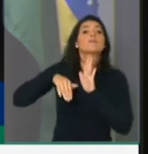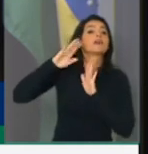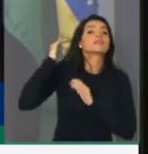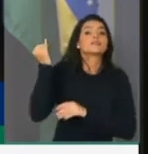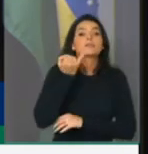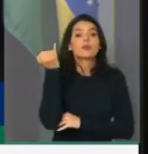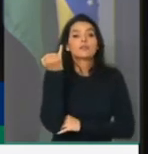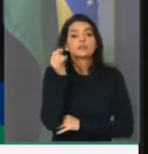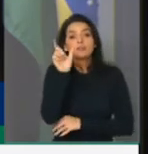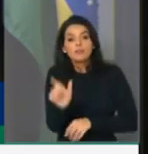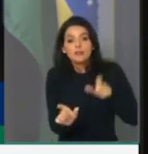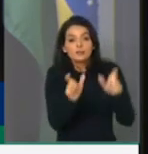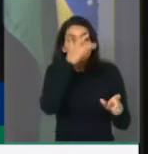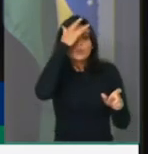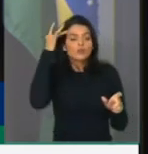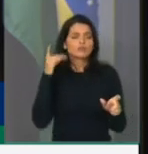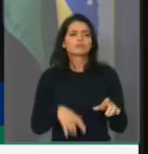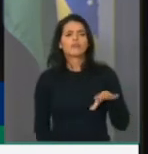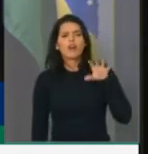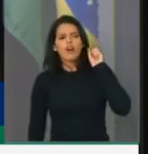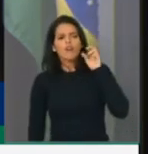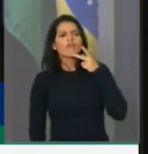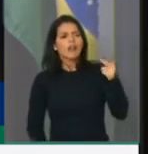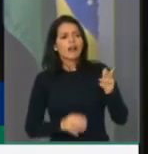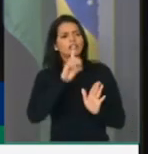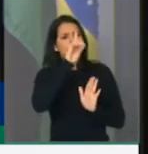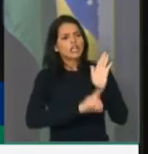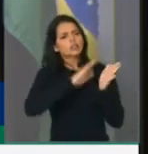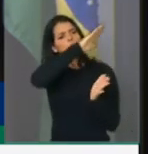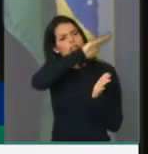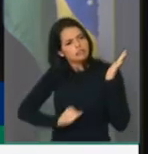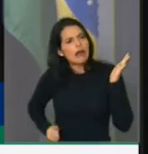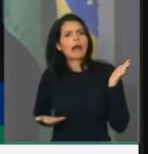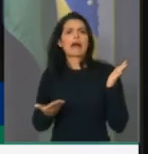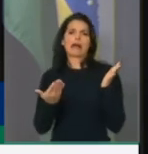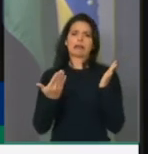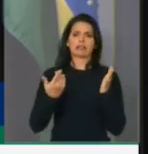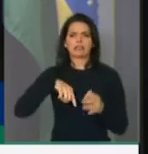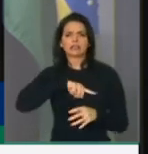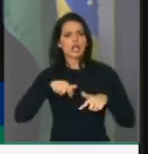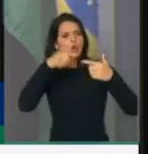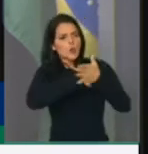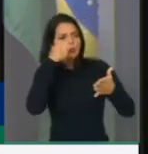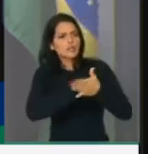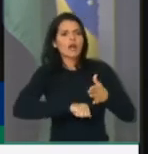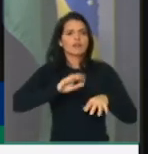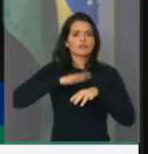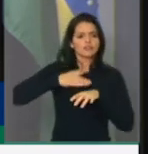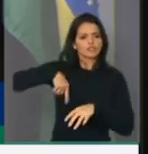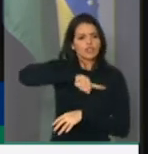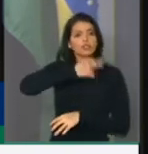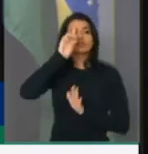para a pessoa a gente ouvi muito sobre retirada de direitos que devemos lutar pelos nossos direitos Mas